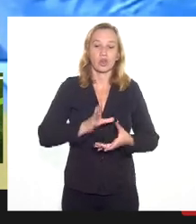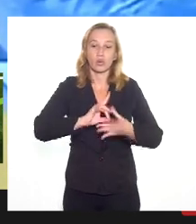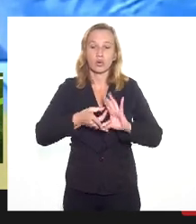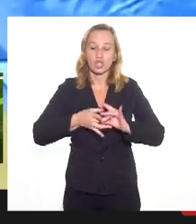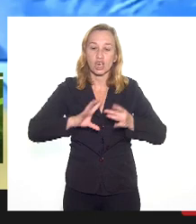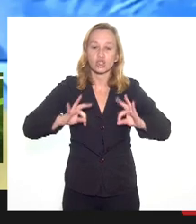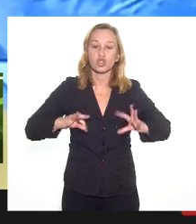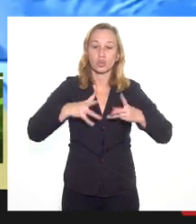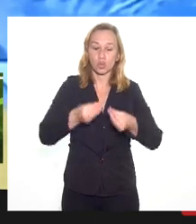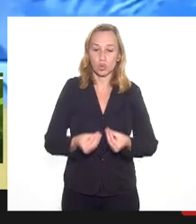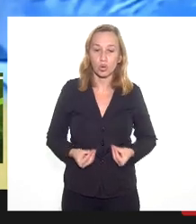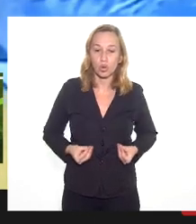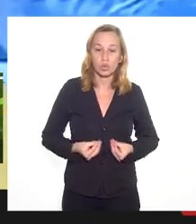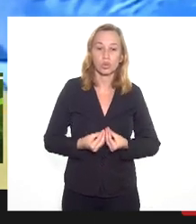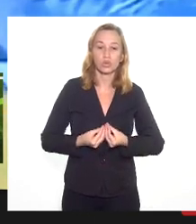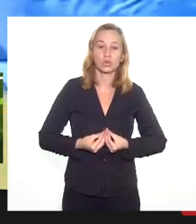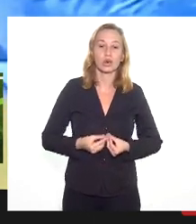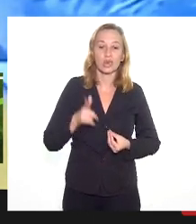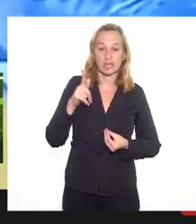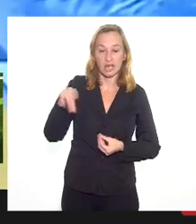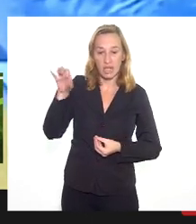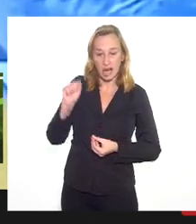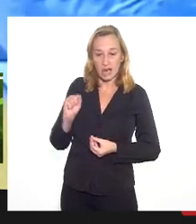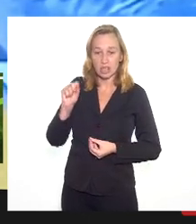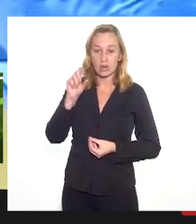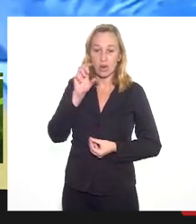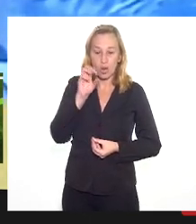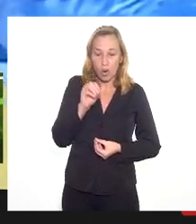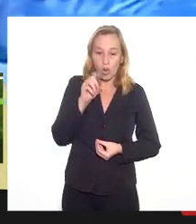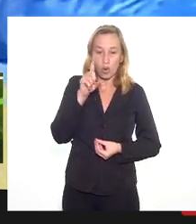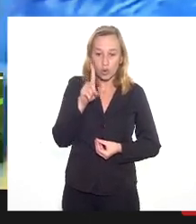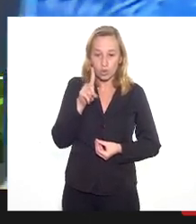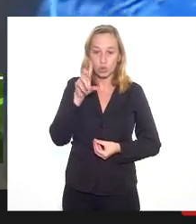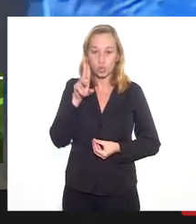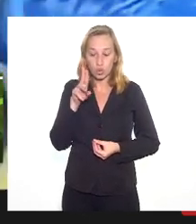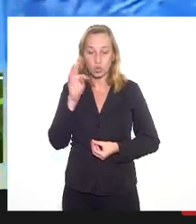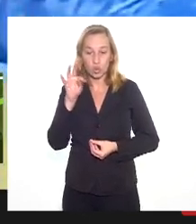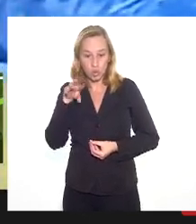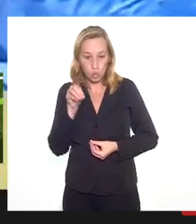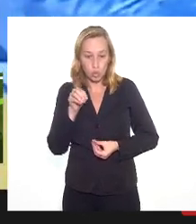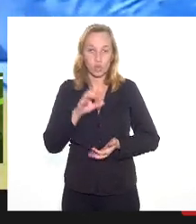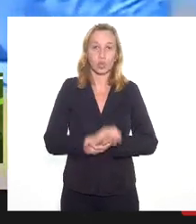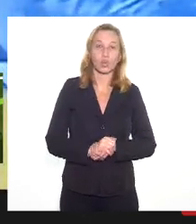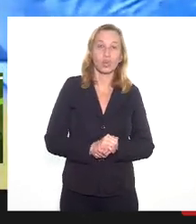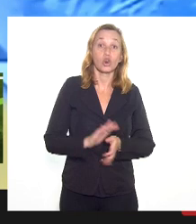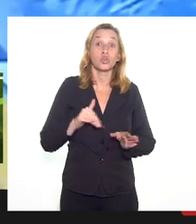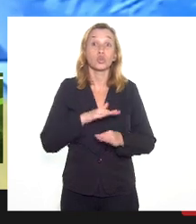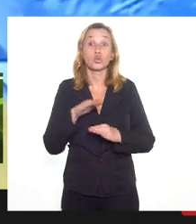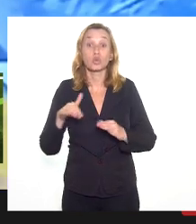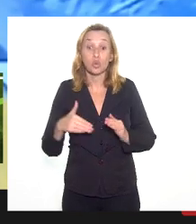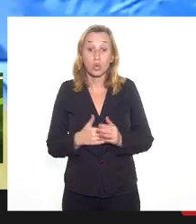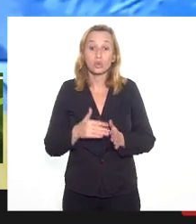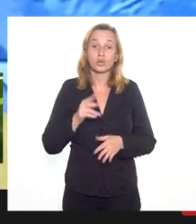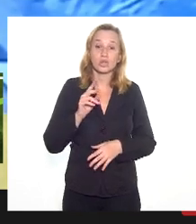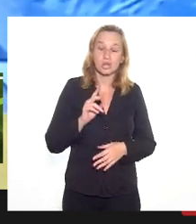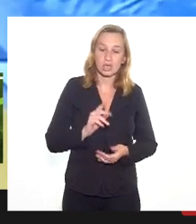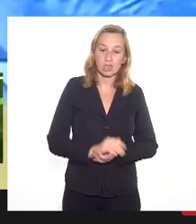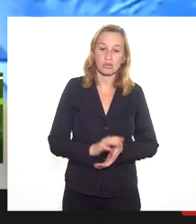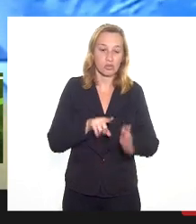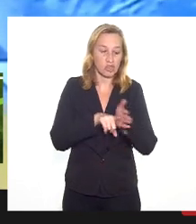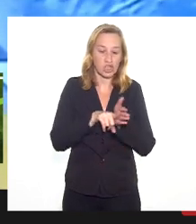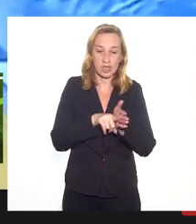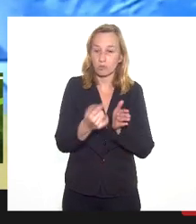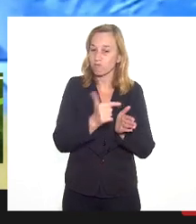todo dos gasodutos, das áreas de fundeio, das dragagens irregulares que nós vemos monitorando, todos eles sem nenhuma